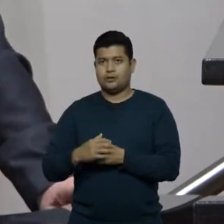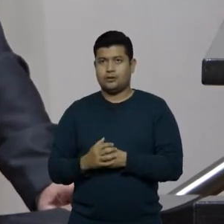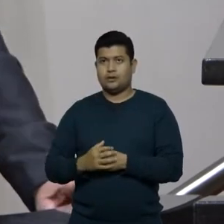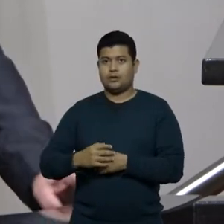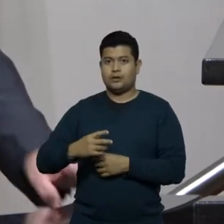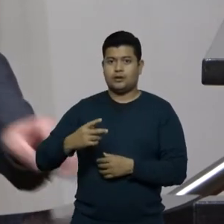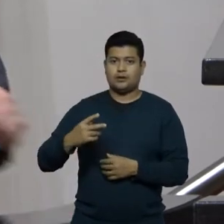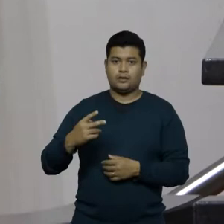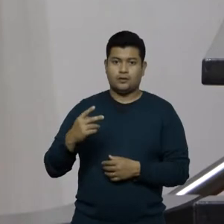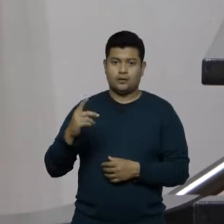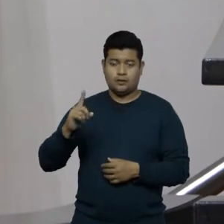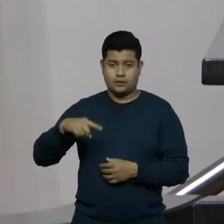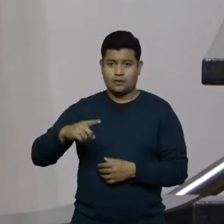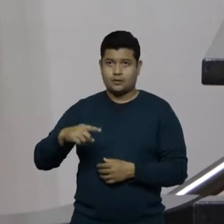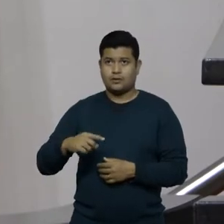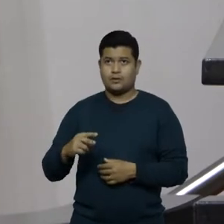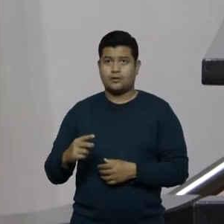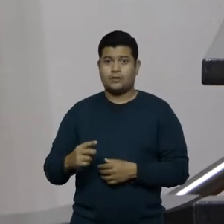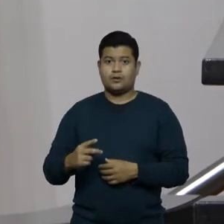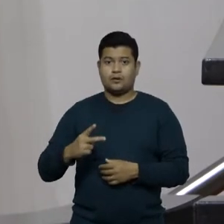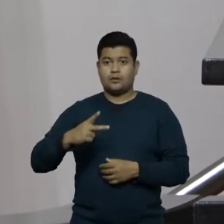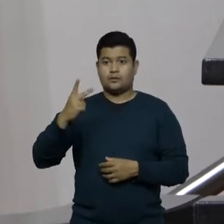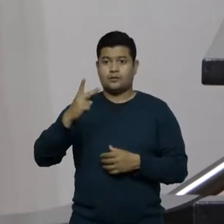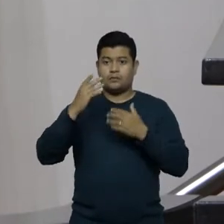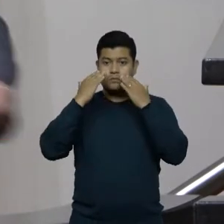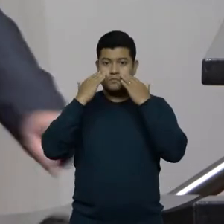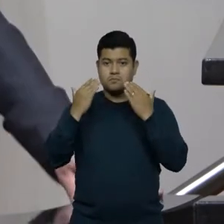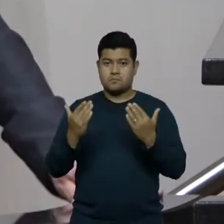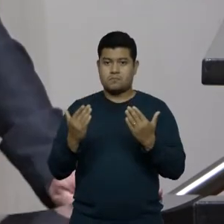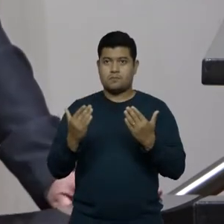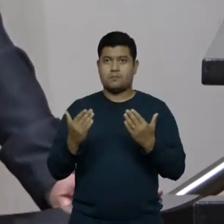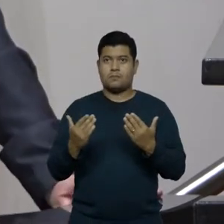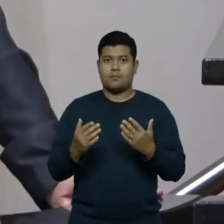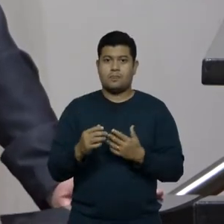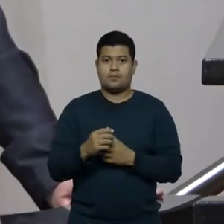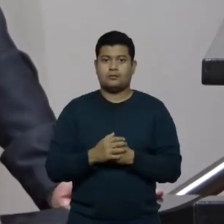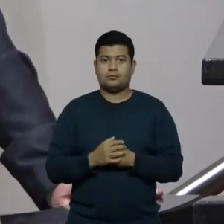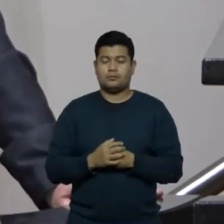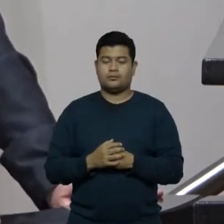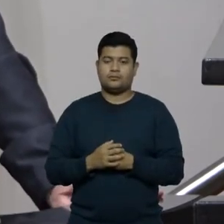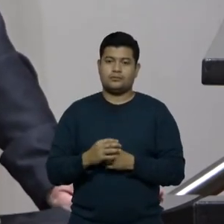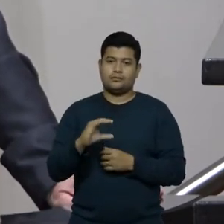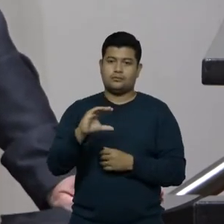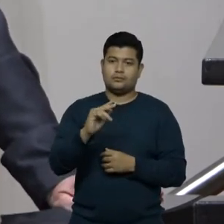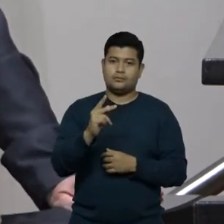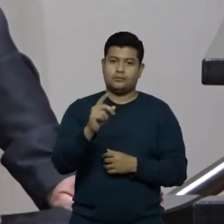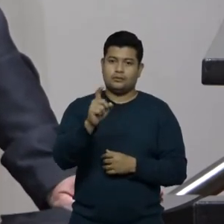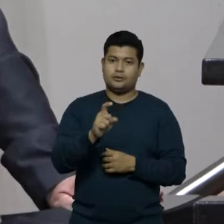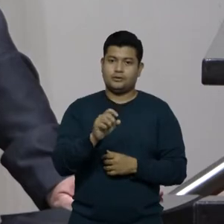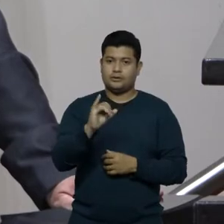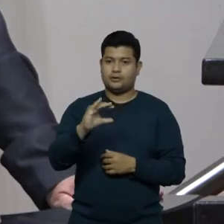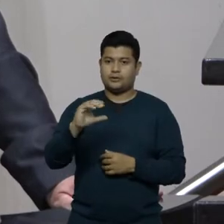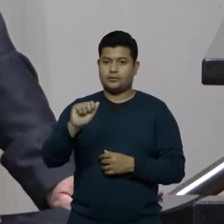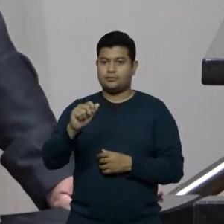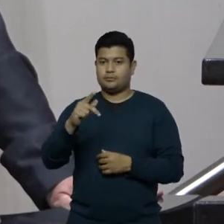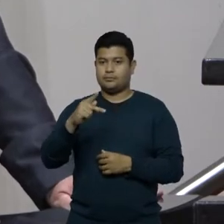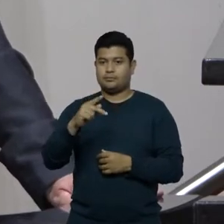segunda mostra Chica pelega decidem um